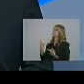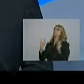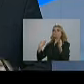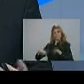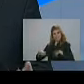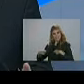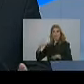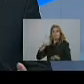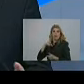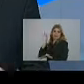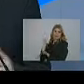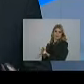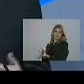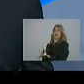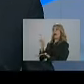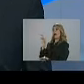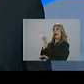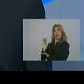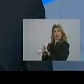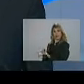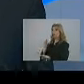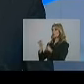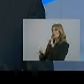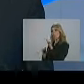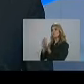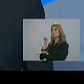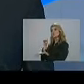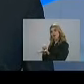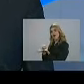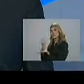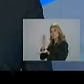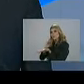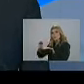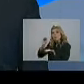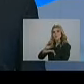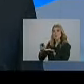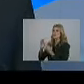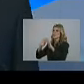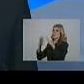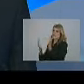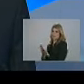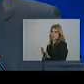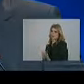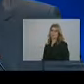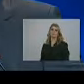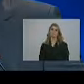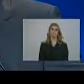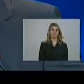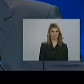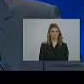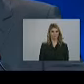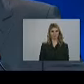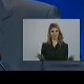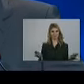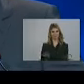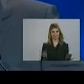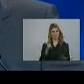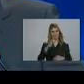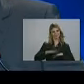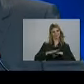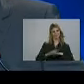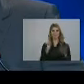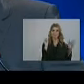ter realidade. E a realidade é que falta recursos de custeio nas escolas. Candidato, agora o senhor faz a